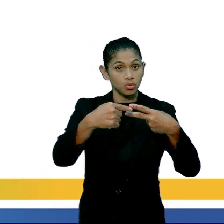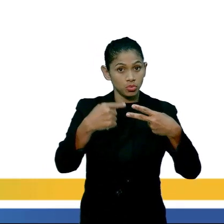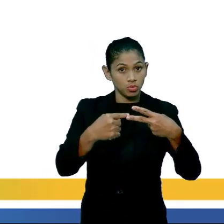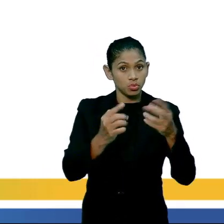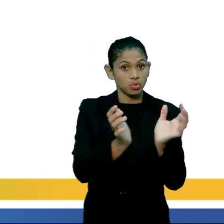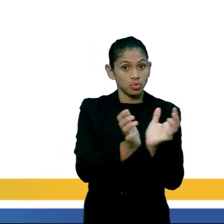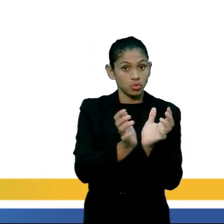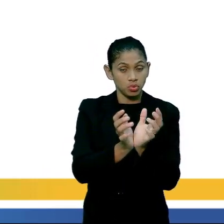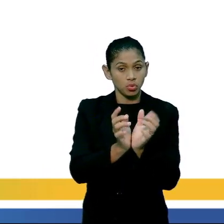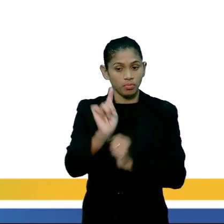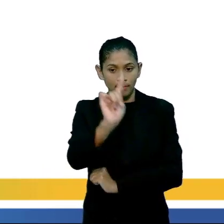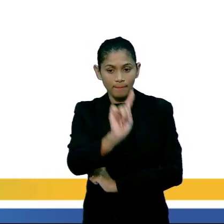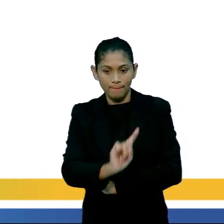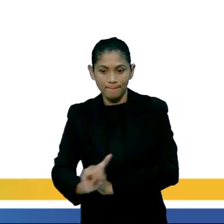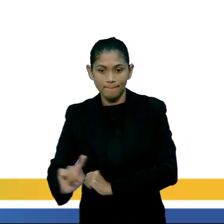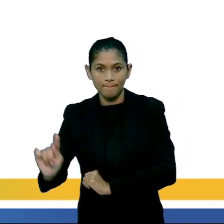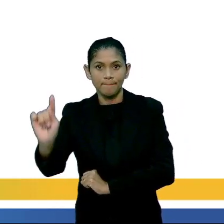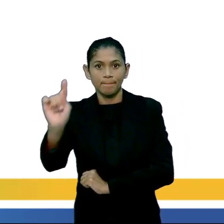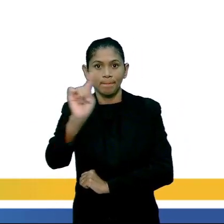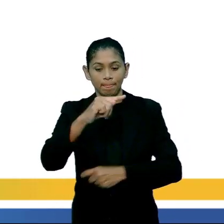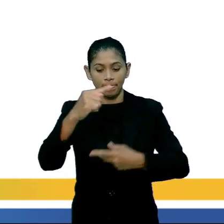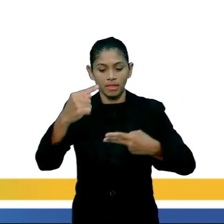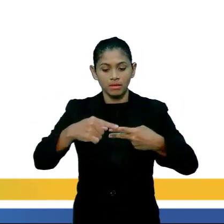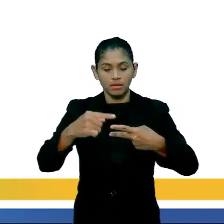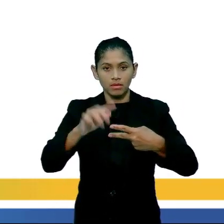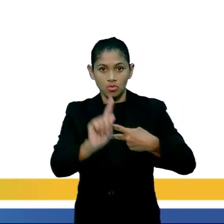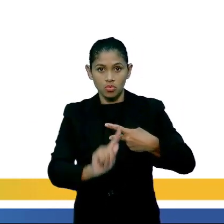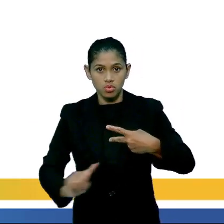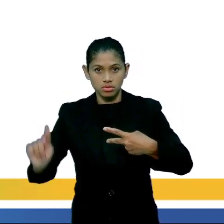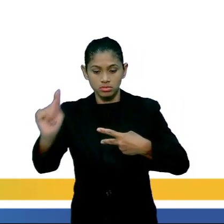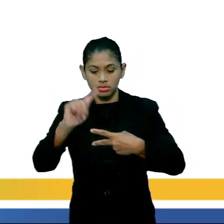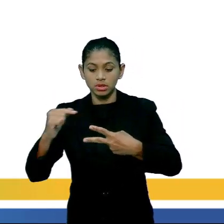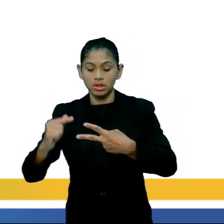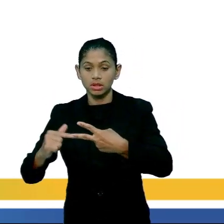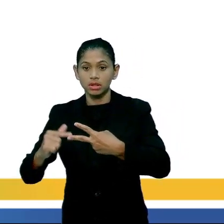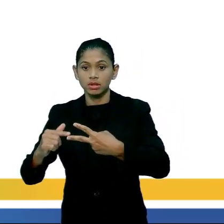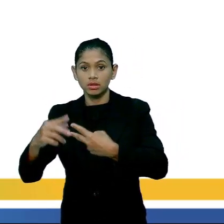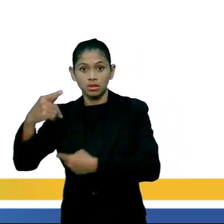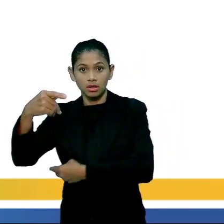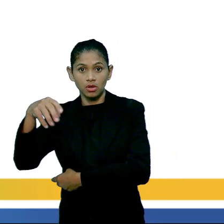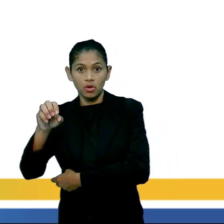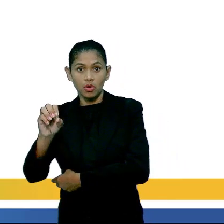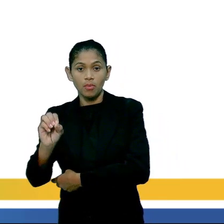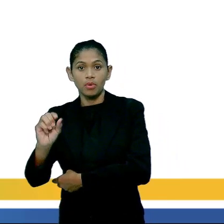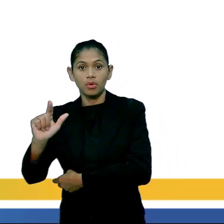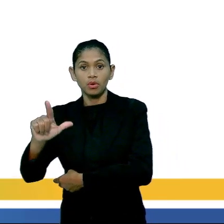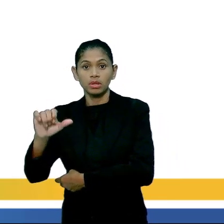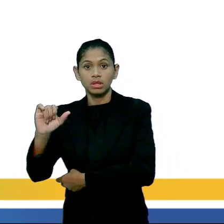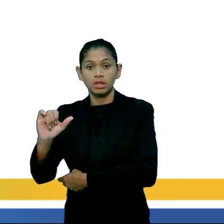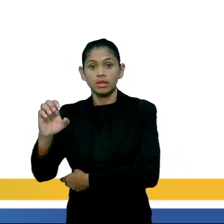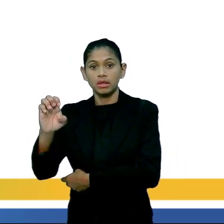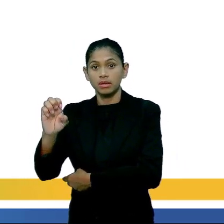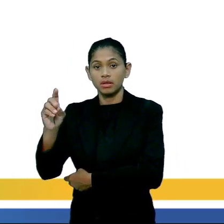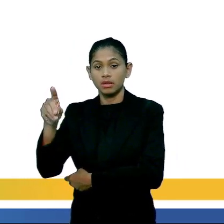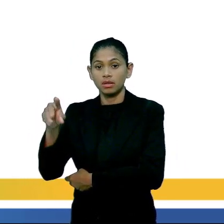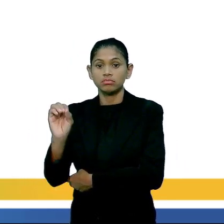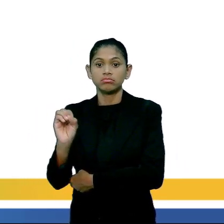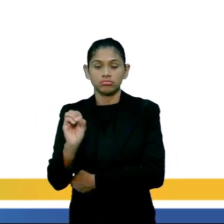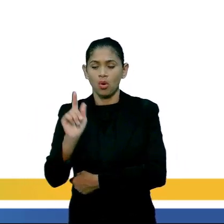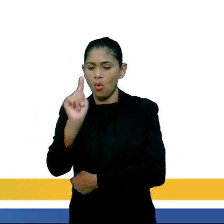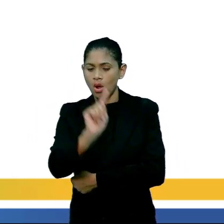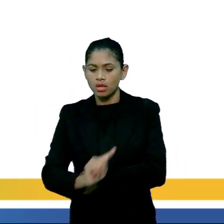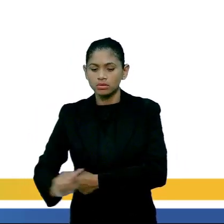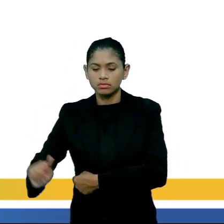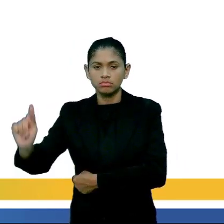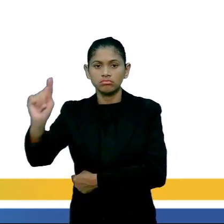corpos redondos e os poliedros. Lembrando que os corpos redondos são aqueles que têm uma superfície